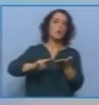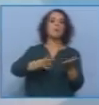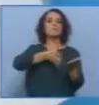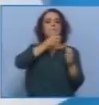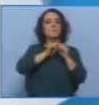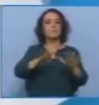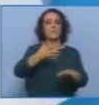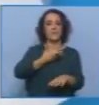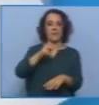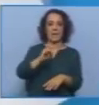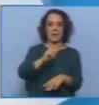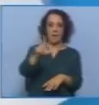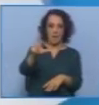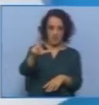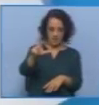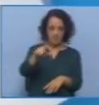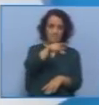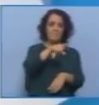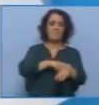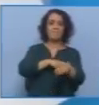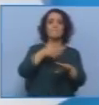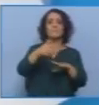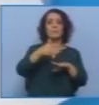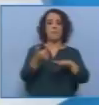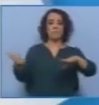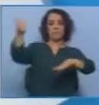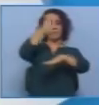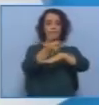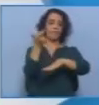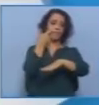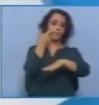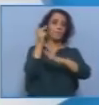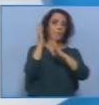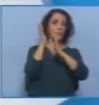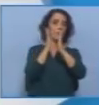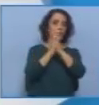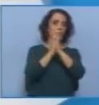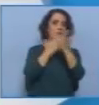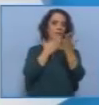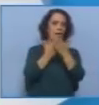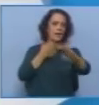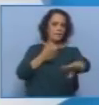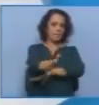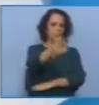de Daniel. Numa época de pedestais, penso eu, Deus vai intervir na história.